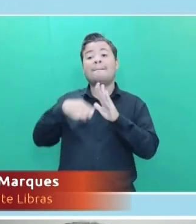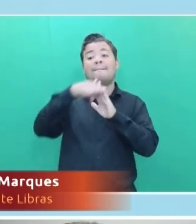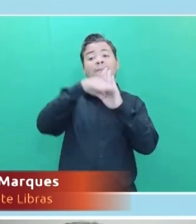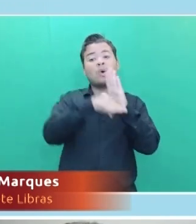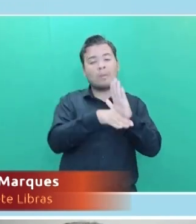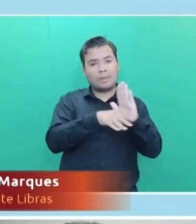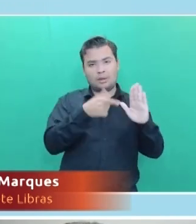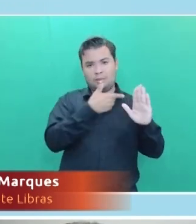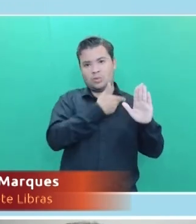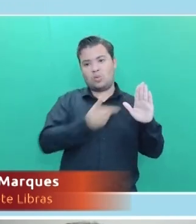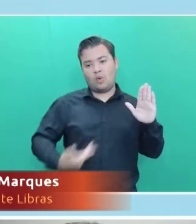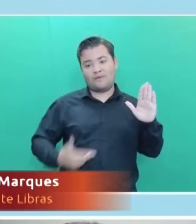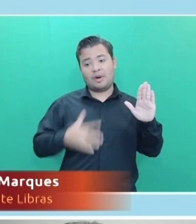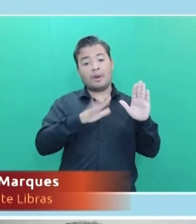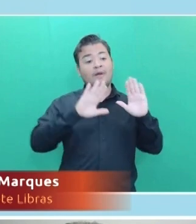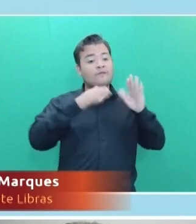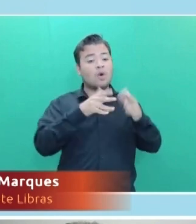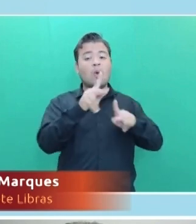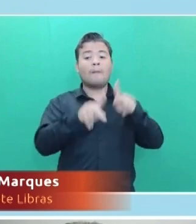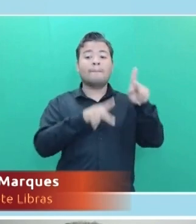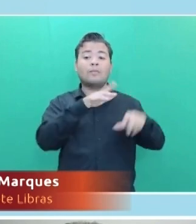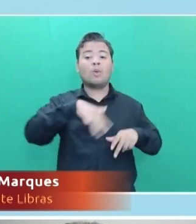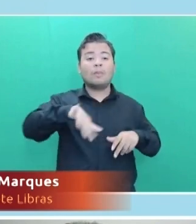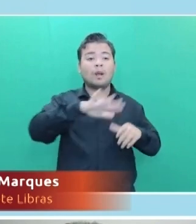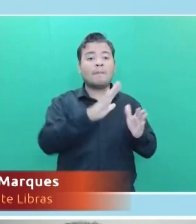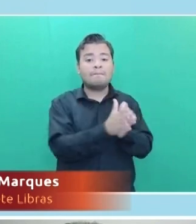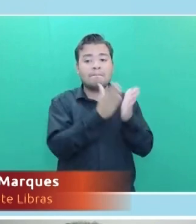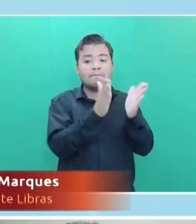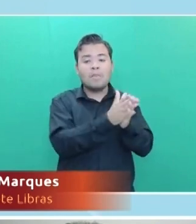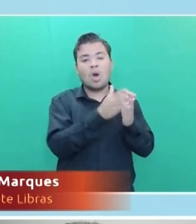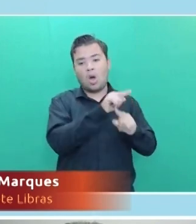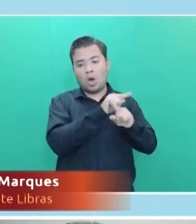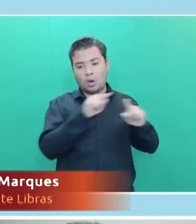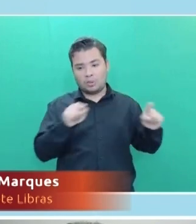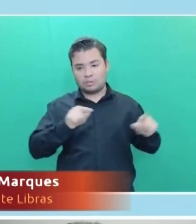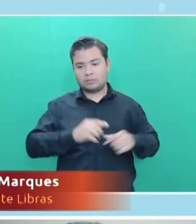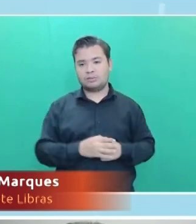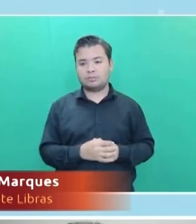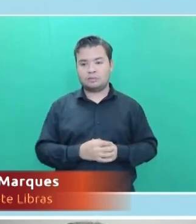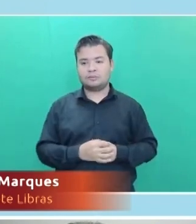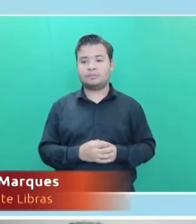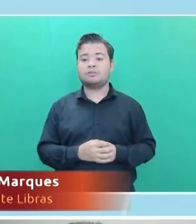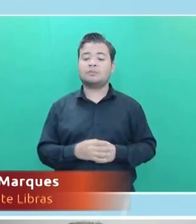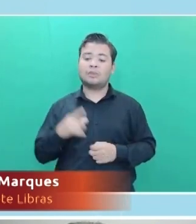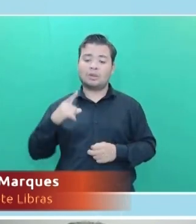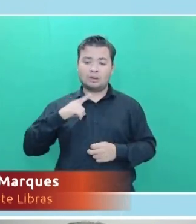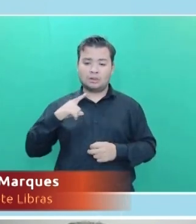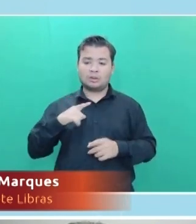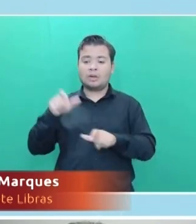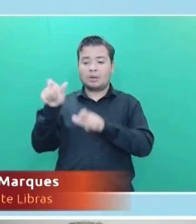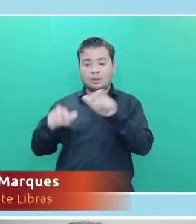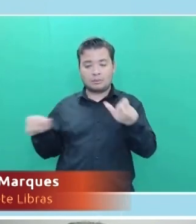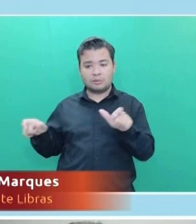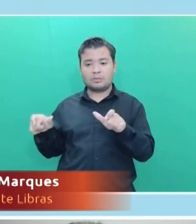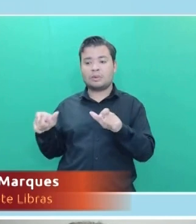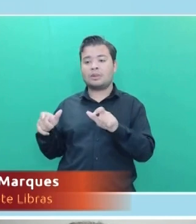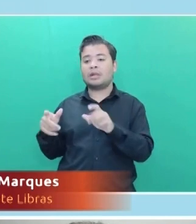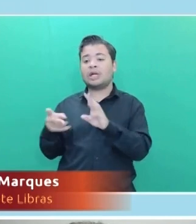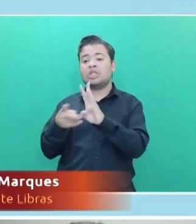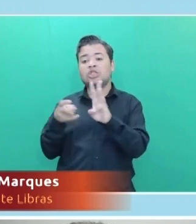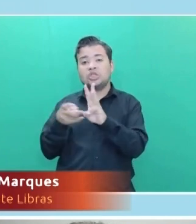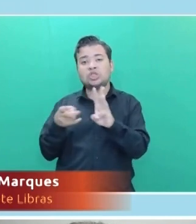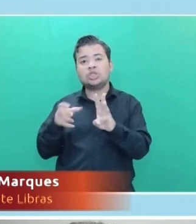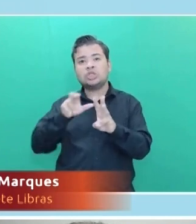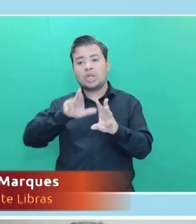carente, e isso é diferente. Se alguns não indígenas se referem Bolsa Família, algumas